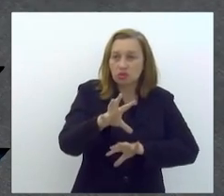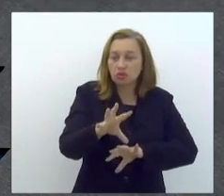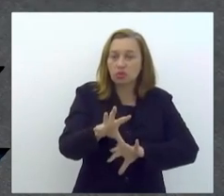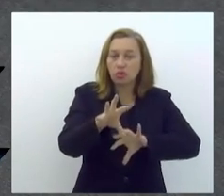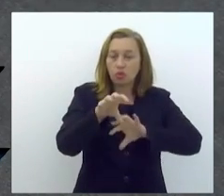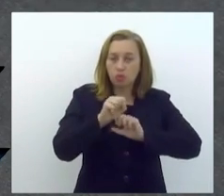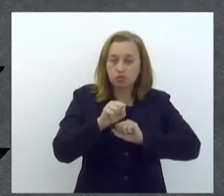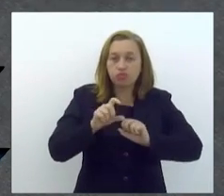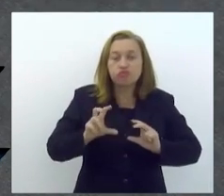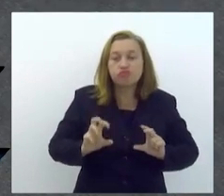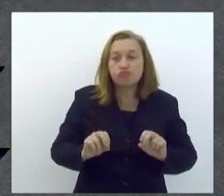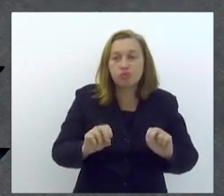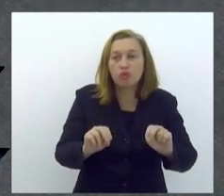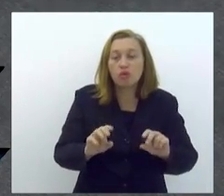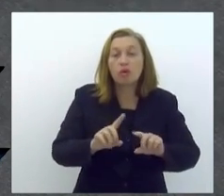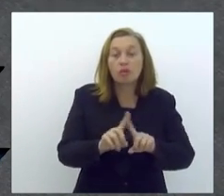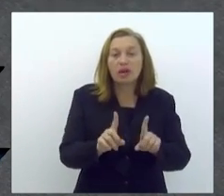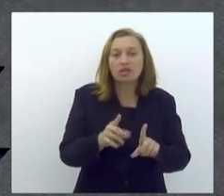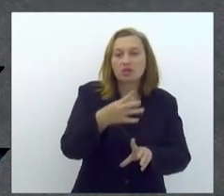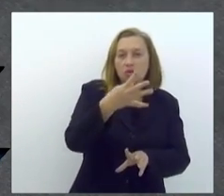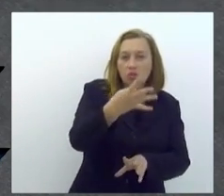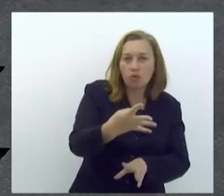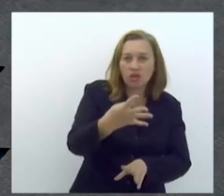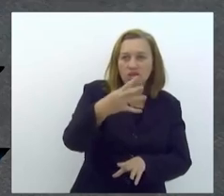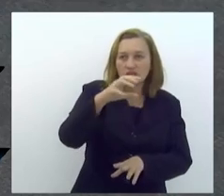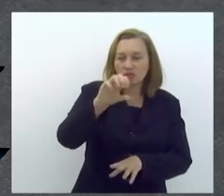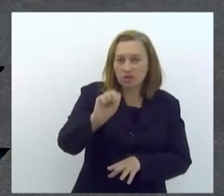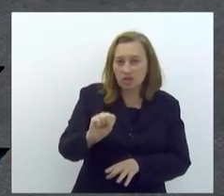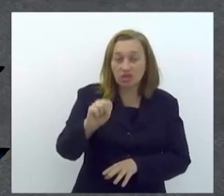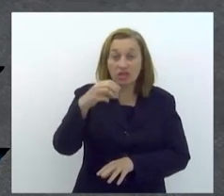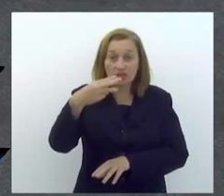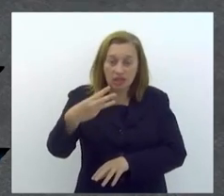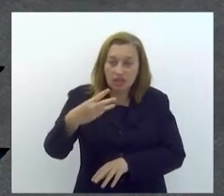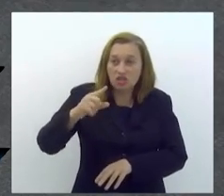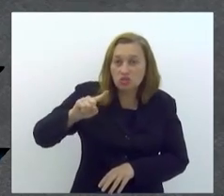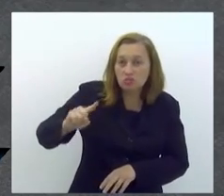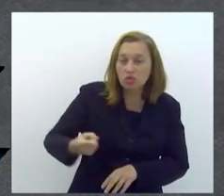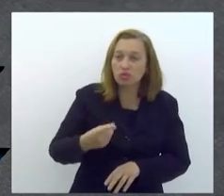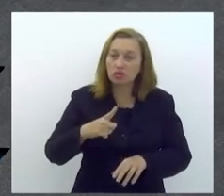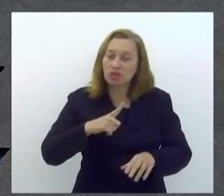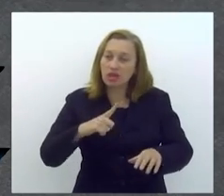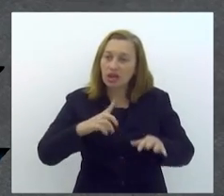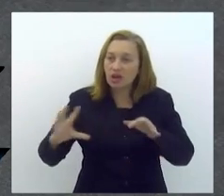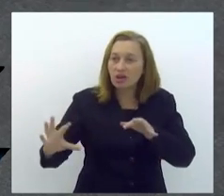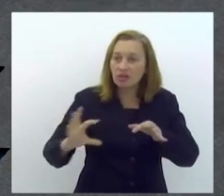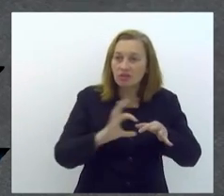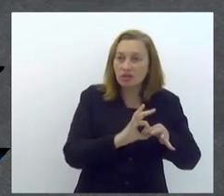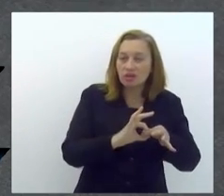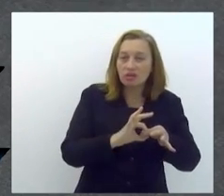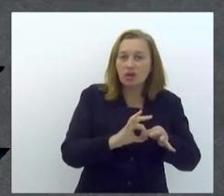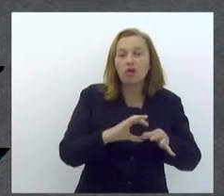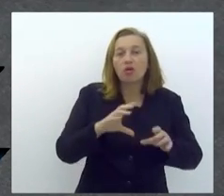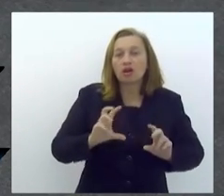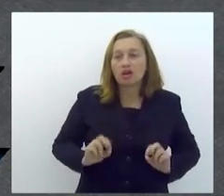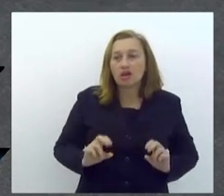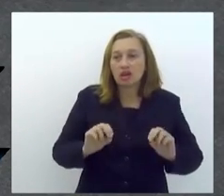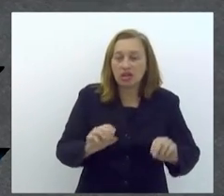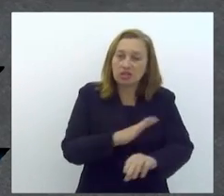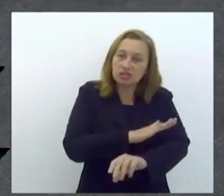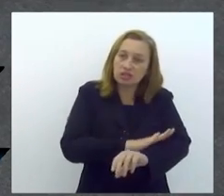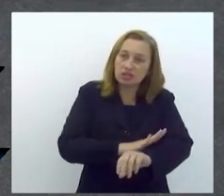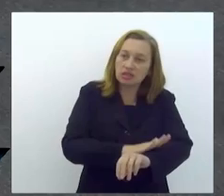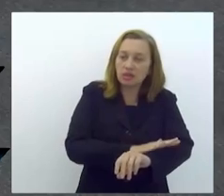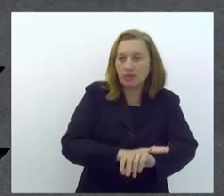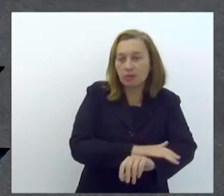483 mil terão alguma tipo de vínculo ao câncer de pele é